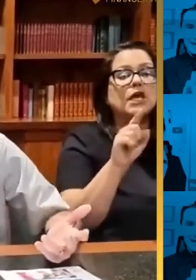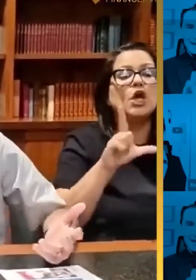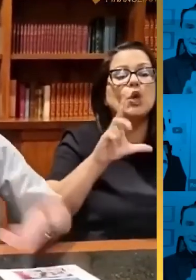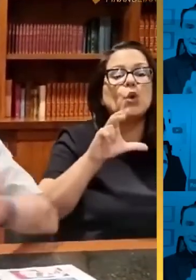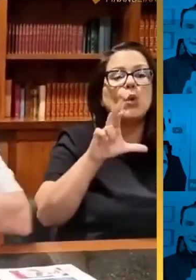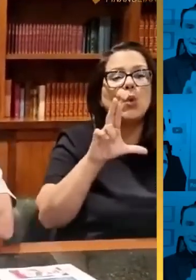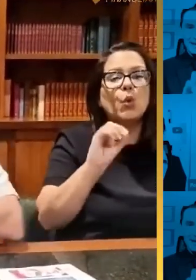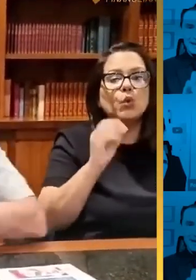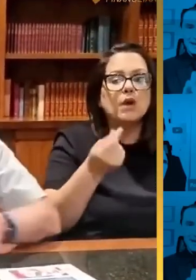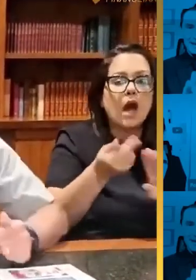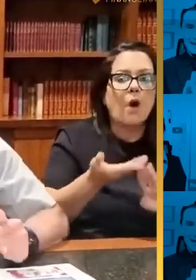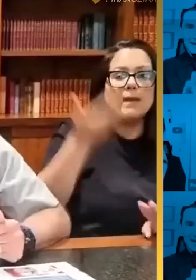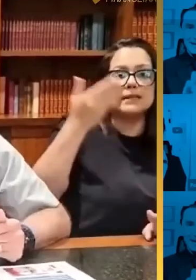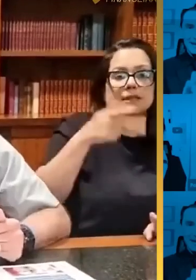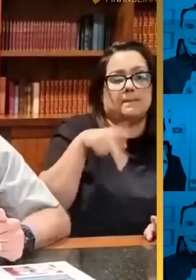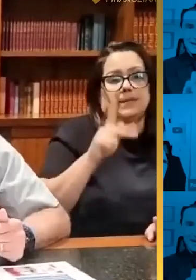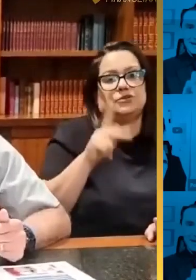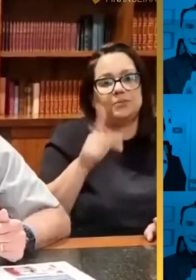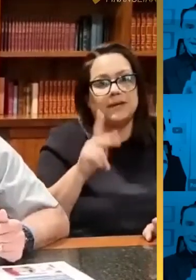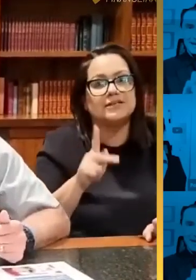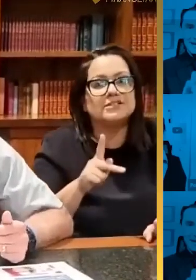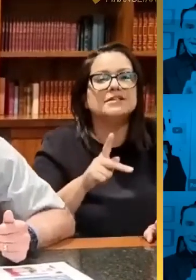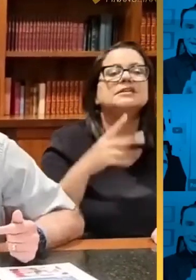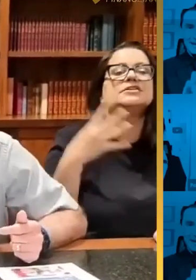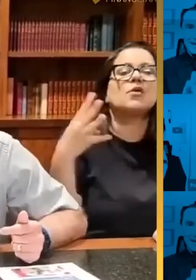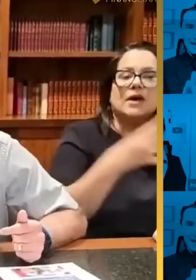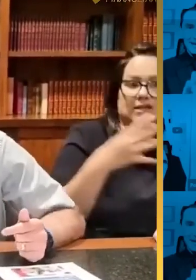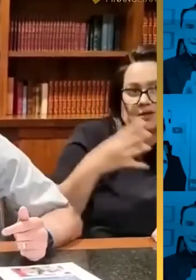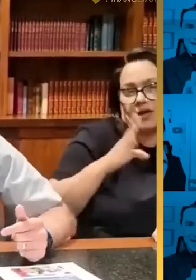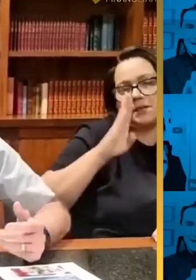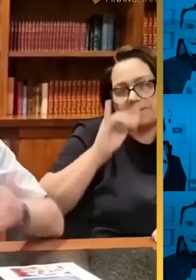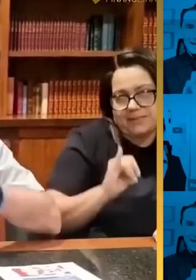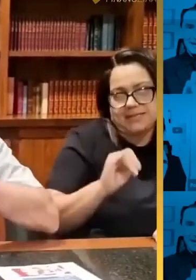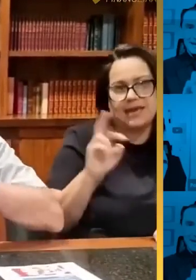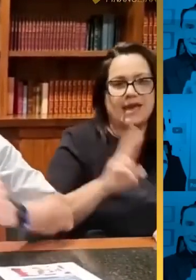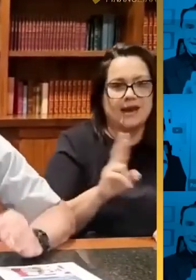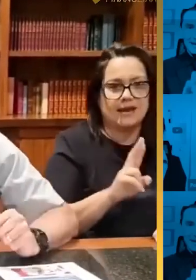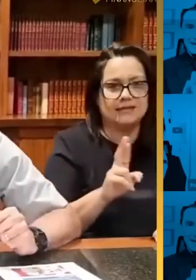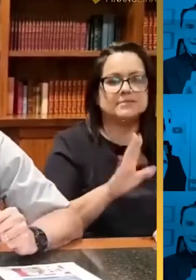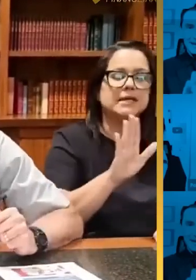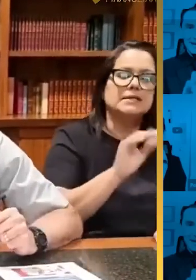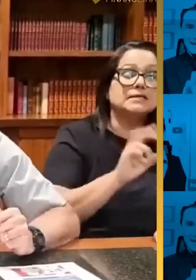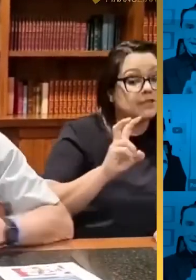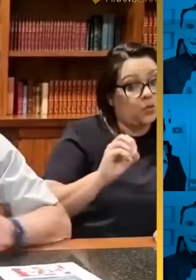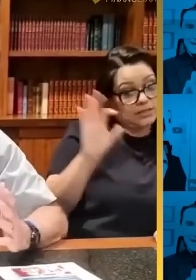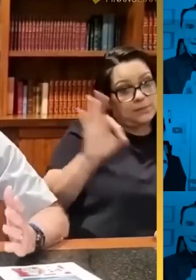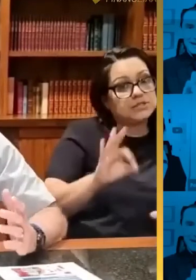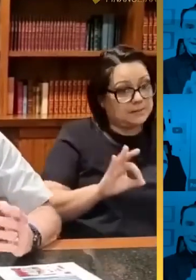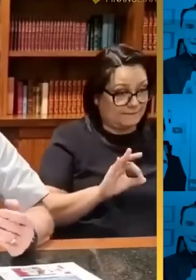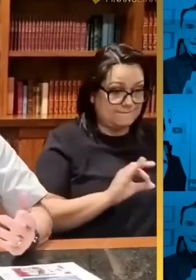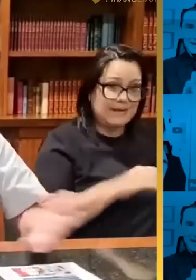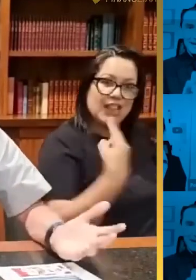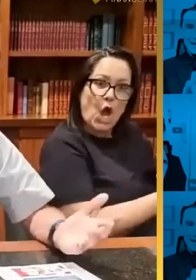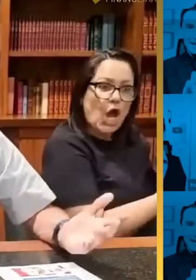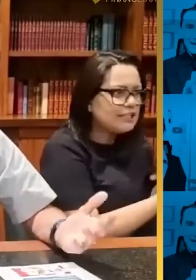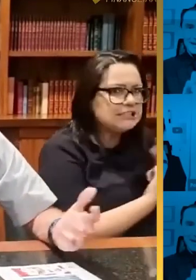da Petrobras no primeiro trimestre foi de 44 bilhões de reais, onde praticamente metade vem para nós. Eu não quero isso,